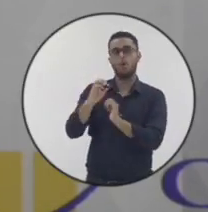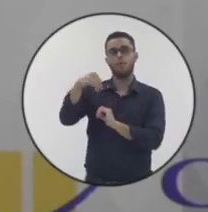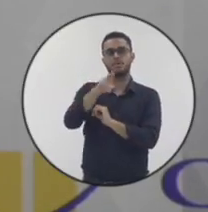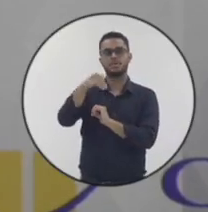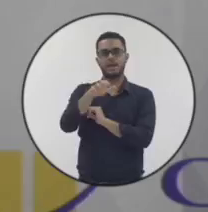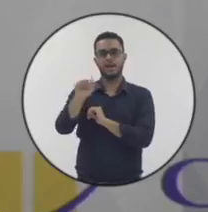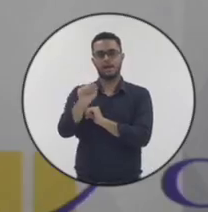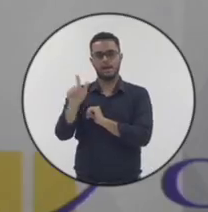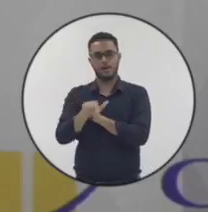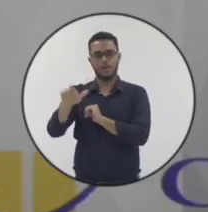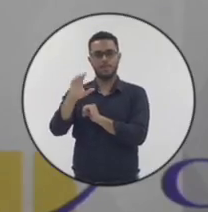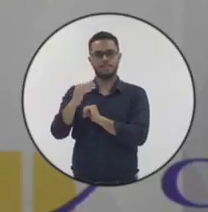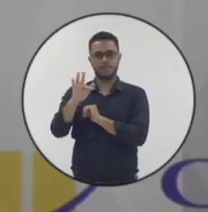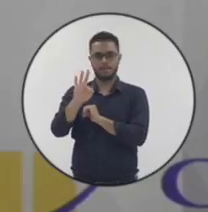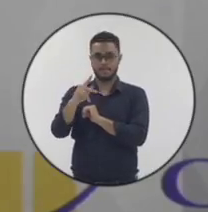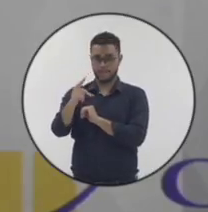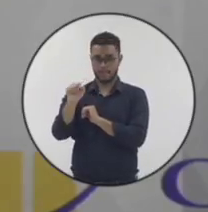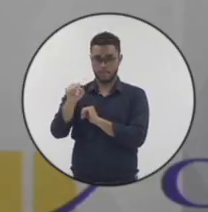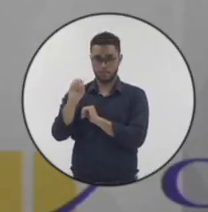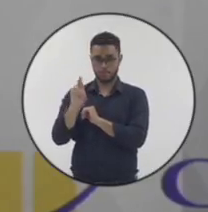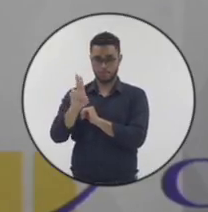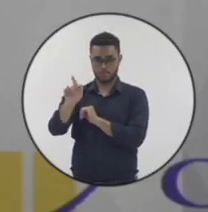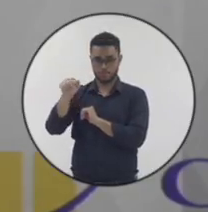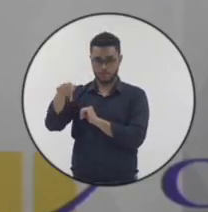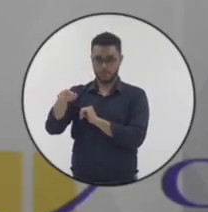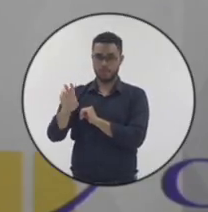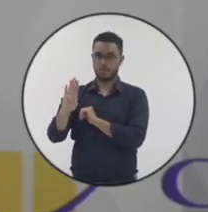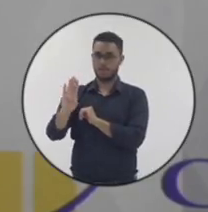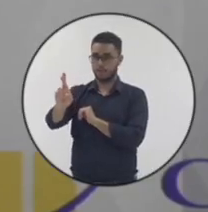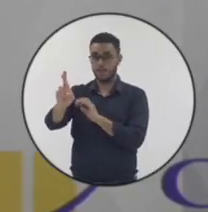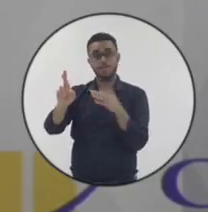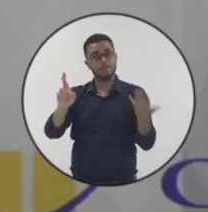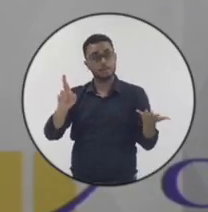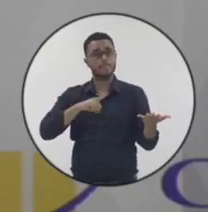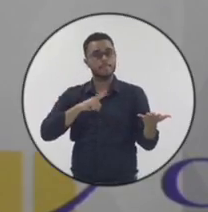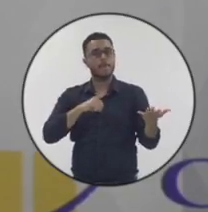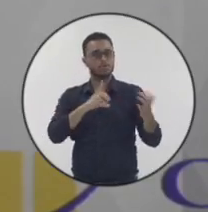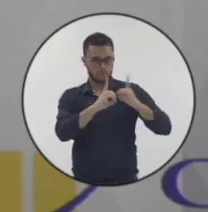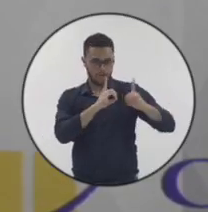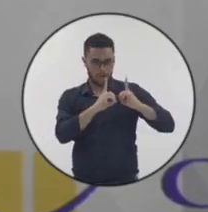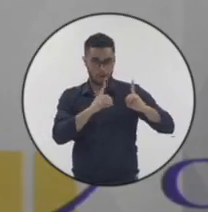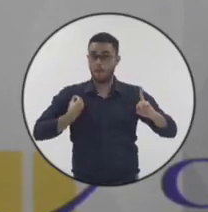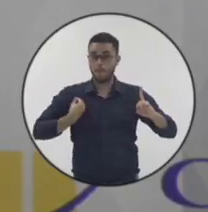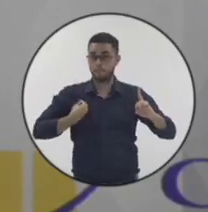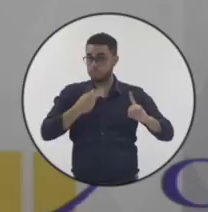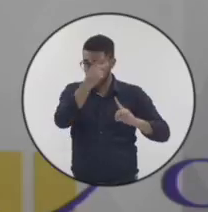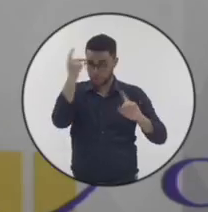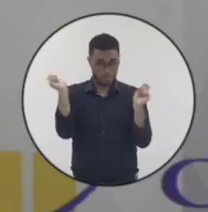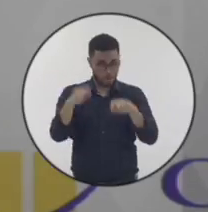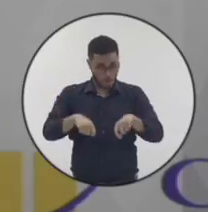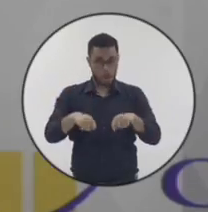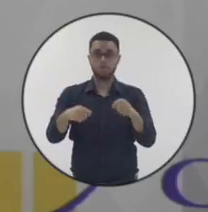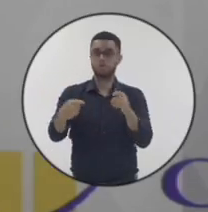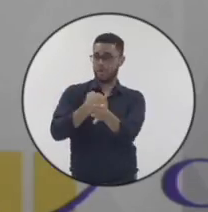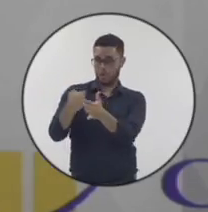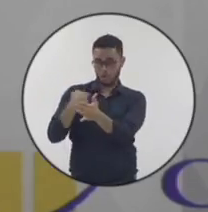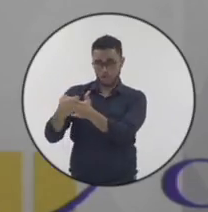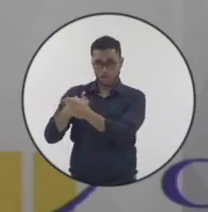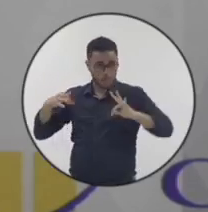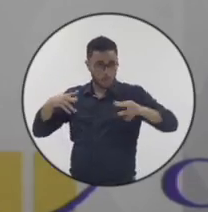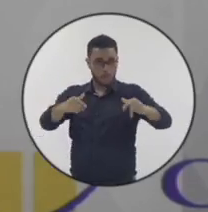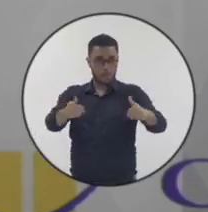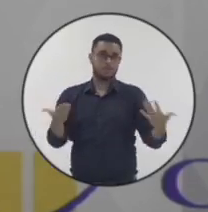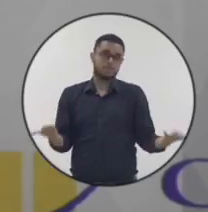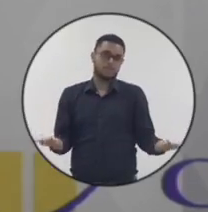comunica@cfp.org.br. Todo esse diálogo está sendo realizado ao vivo, as pessoas podem nos encaminhar perguntas, e esse